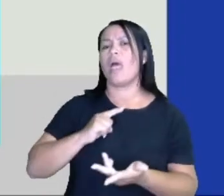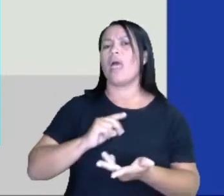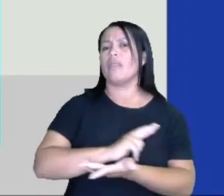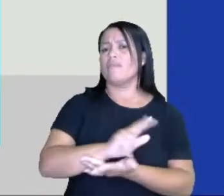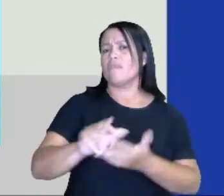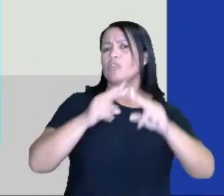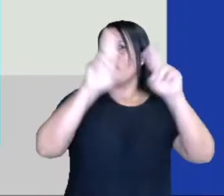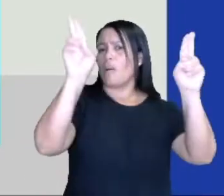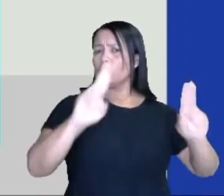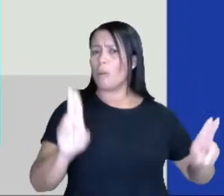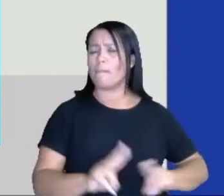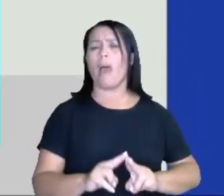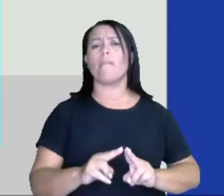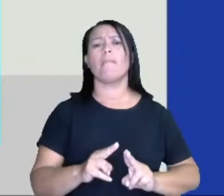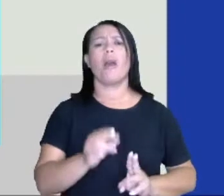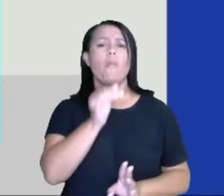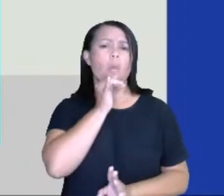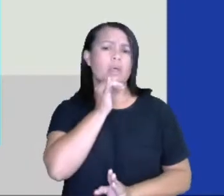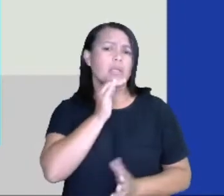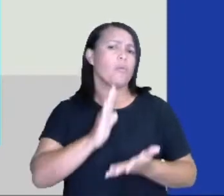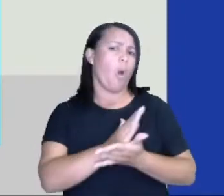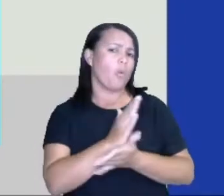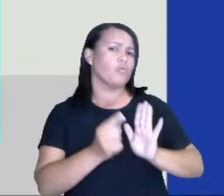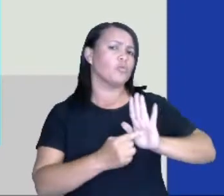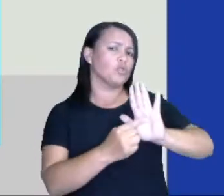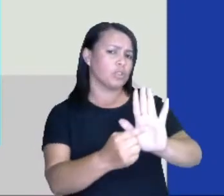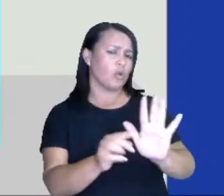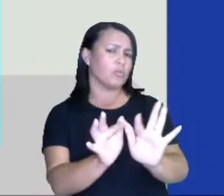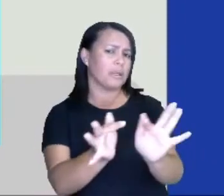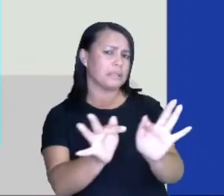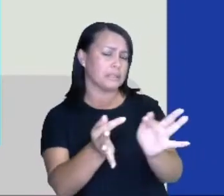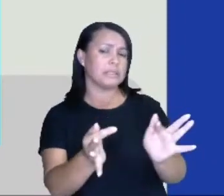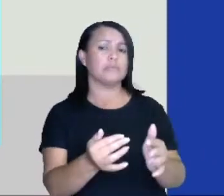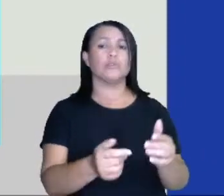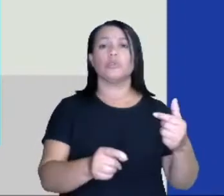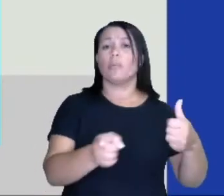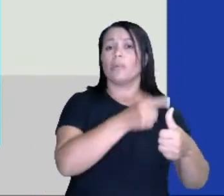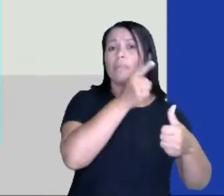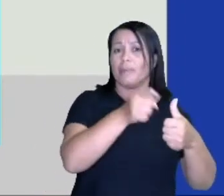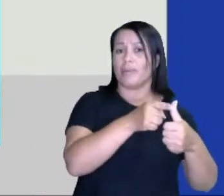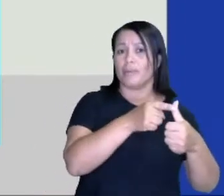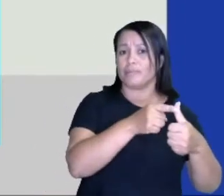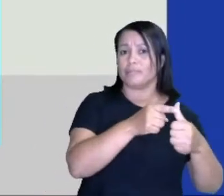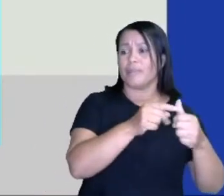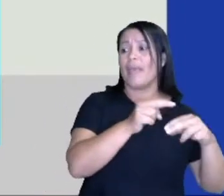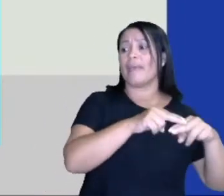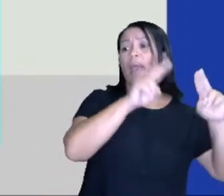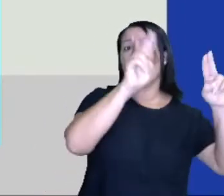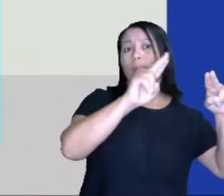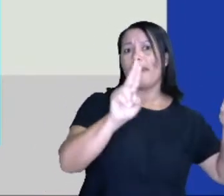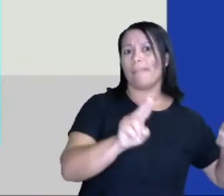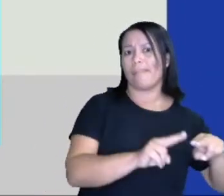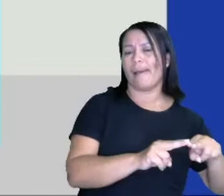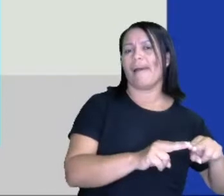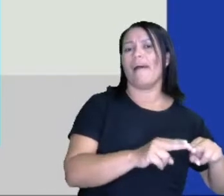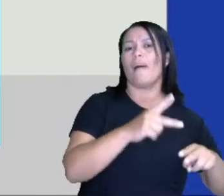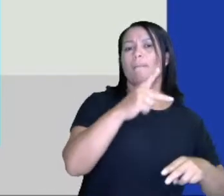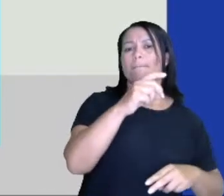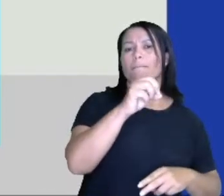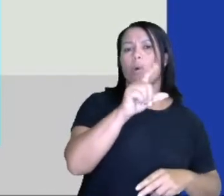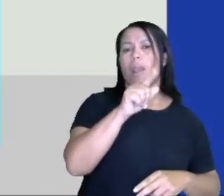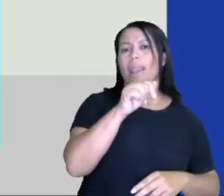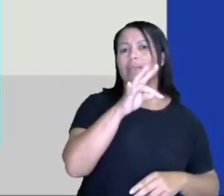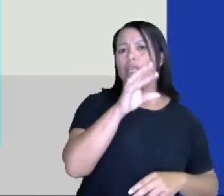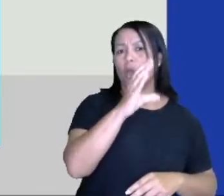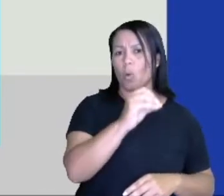vai exemplificar alguns, aqueles mais comuns. O primeiro, o mapa político, que é aquele que mostra os